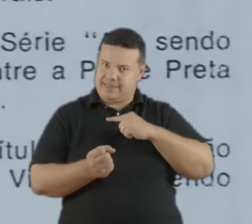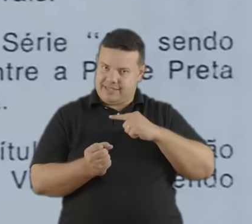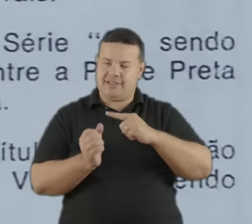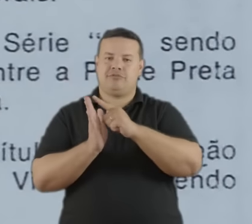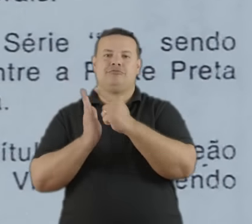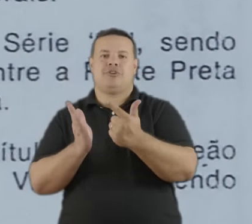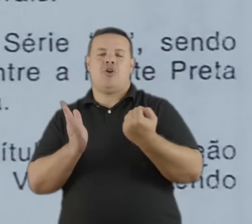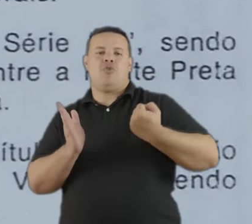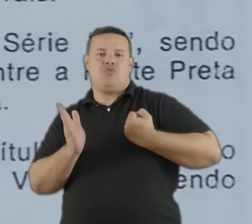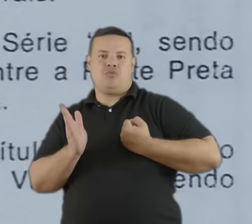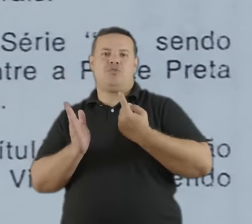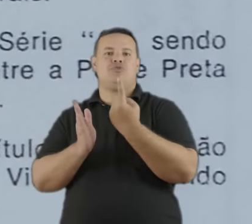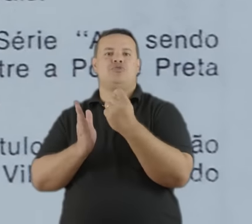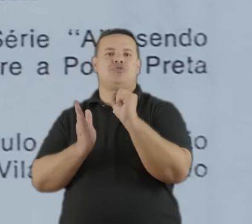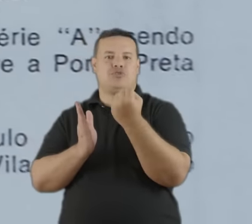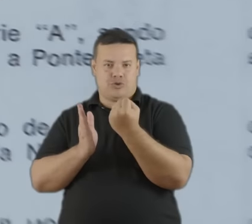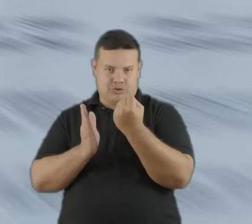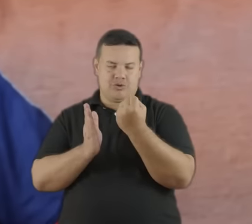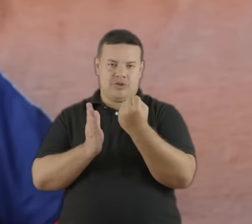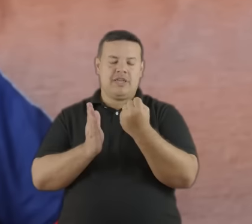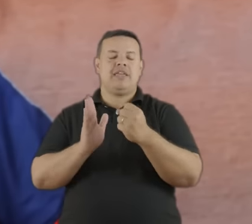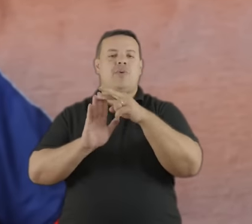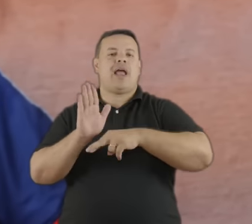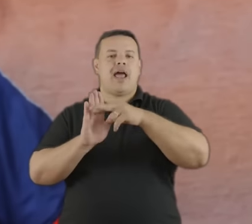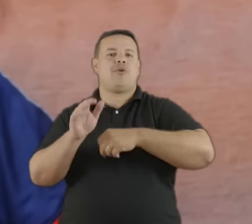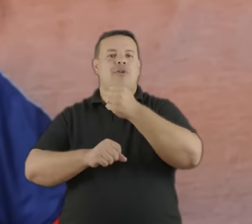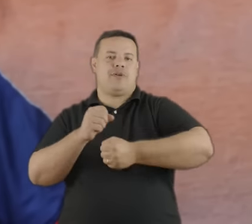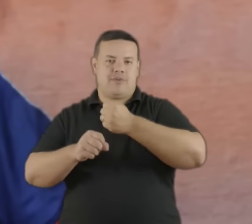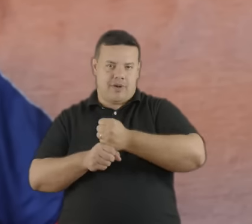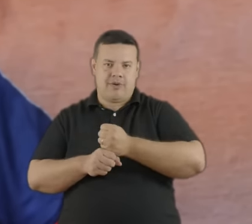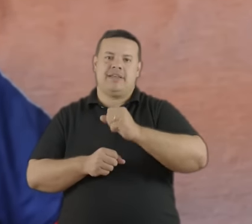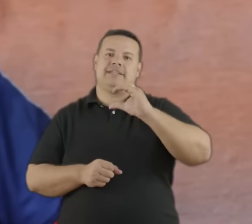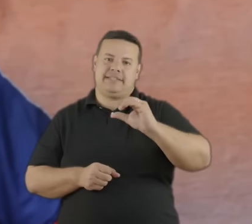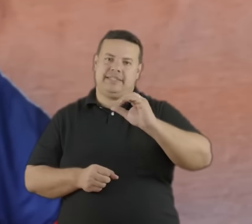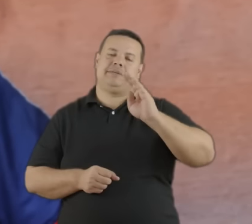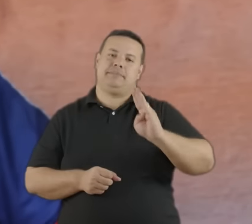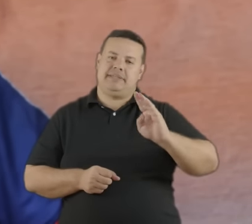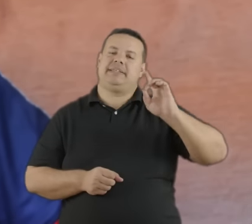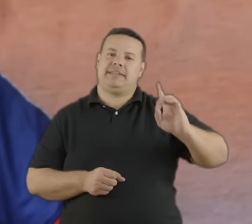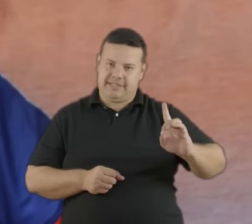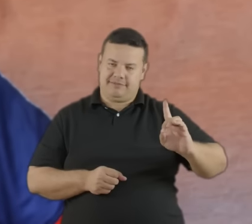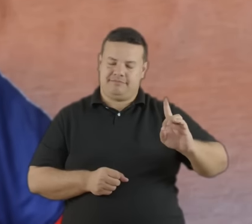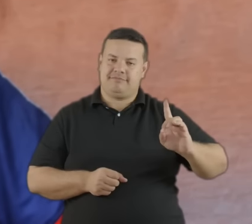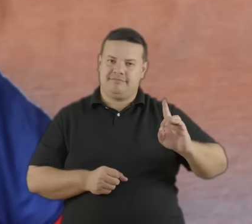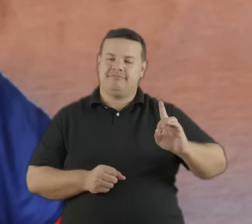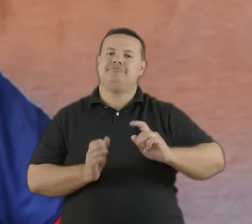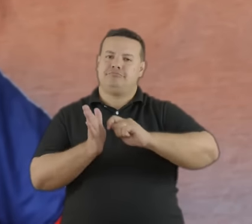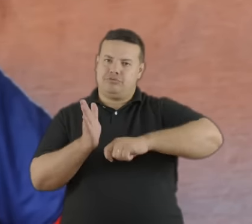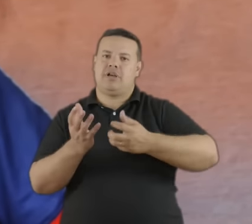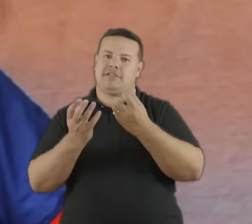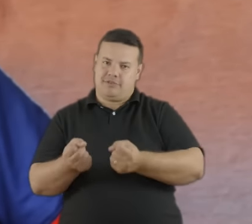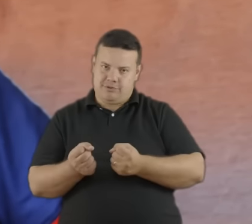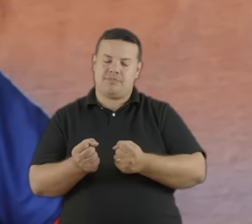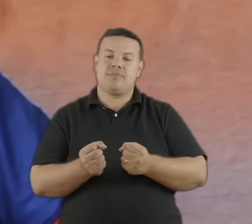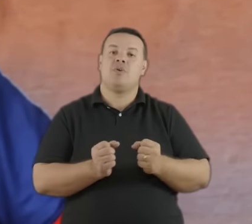18 e do Relatório Anual da CBD. Esquadrão de Aço da Serra, esse foi o nome que deram.